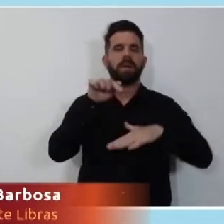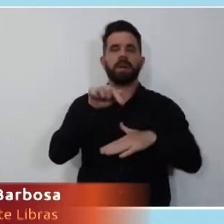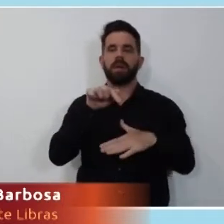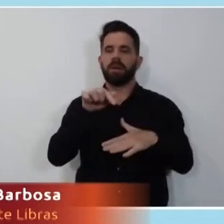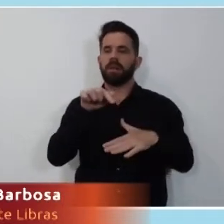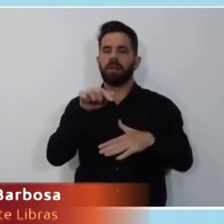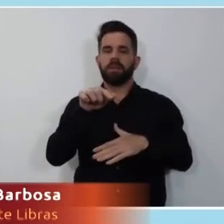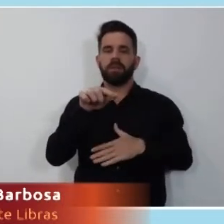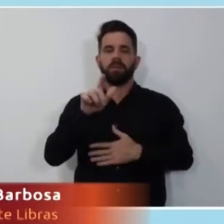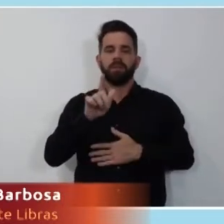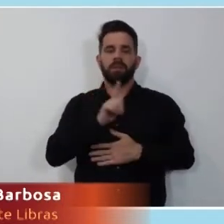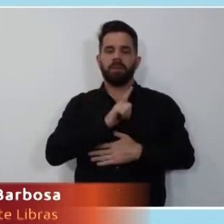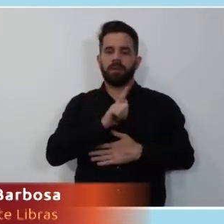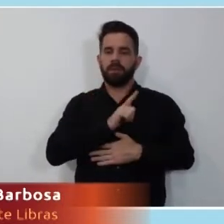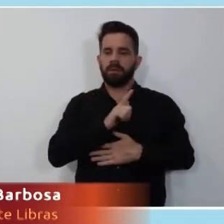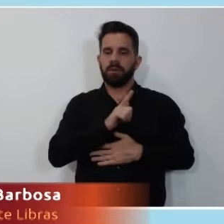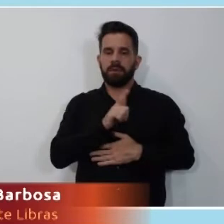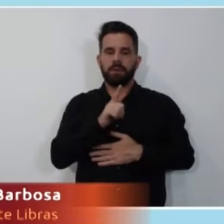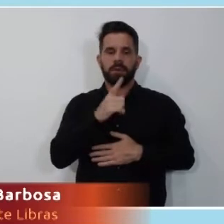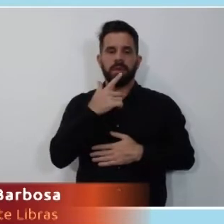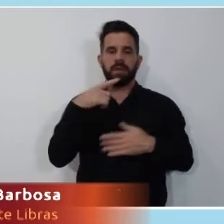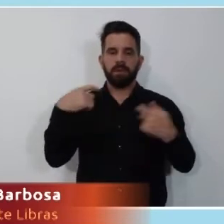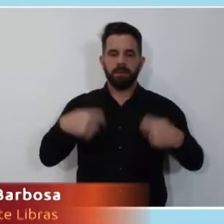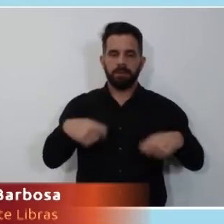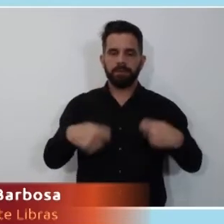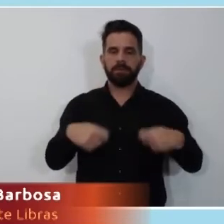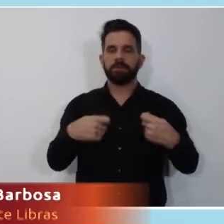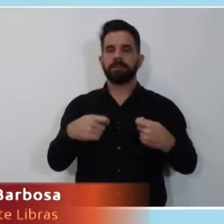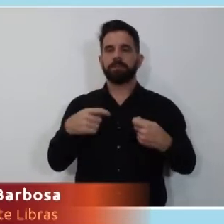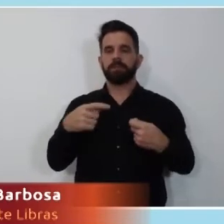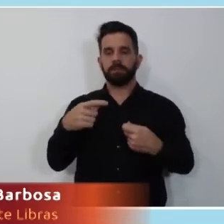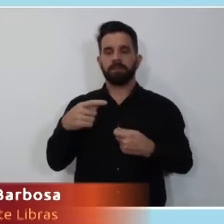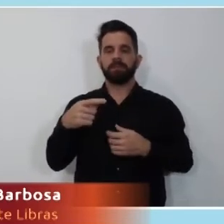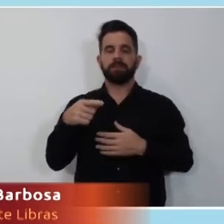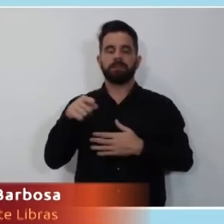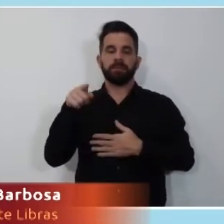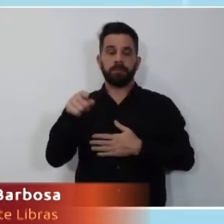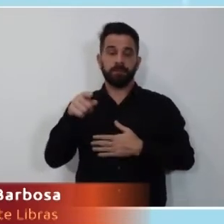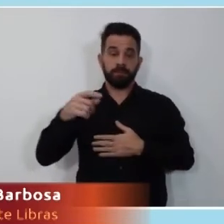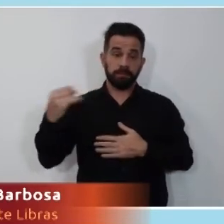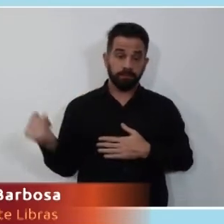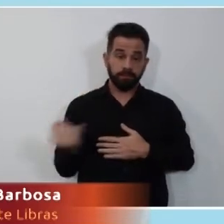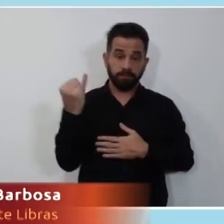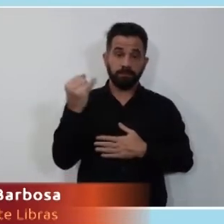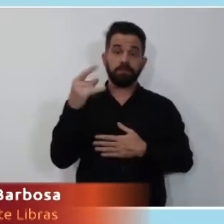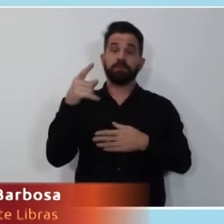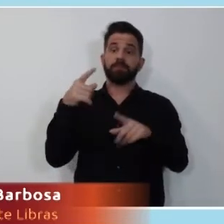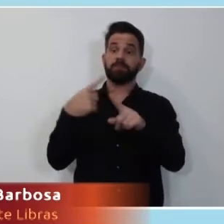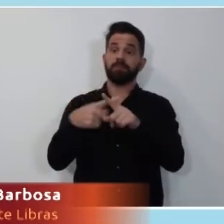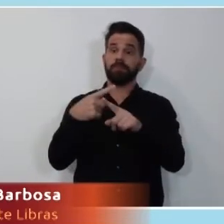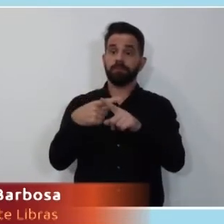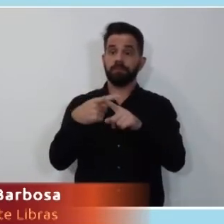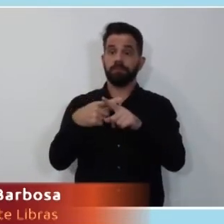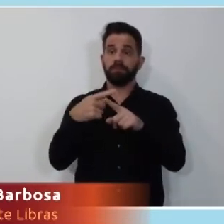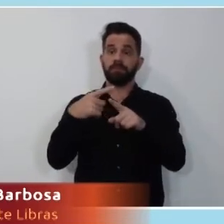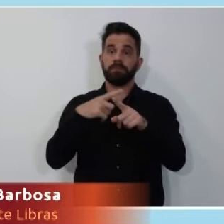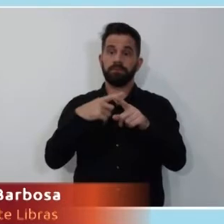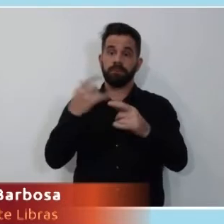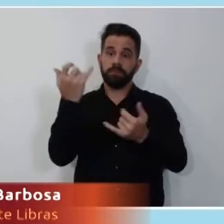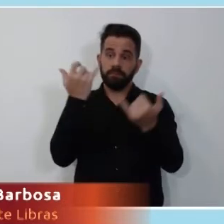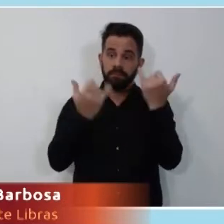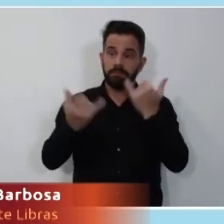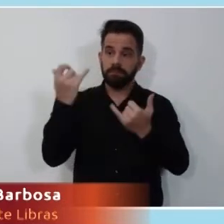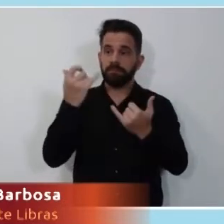do transporte coletivo no Brasil tem seguido um modelo que é um modelo de muitos anos passados e uma tarifa linear, né? Então, isso